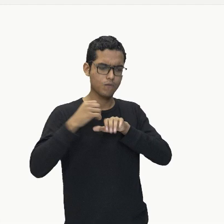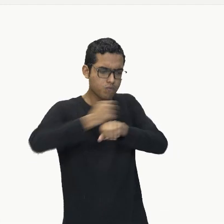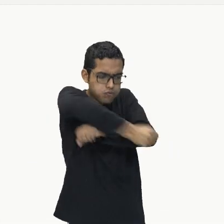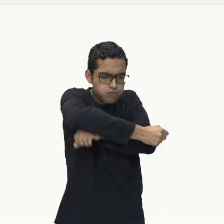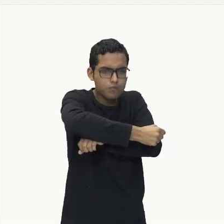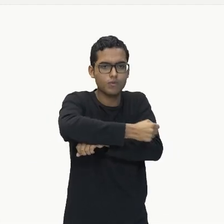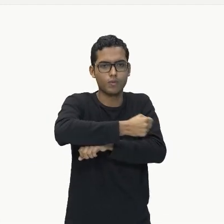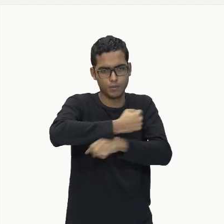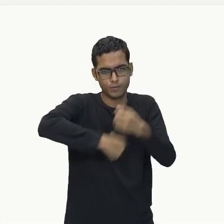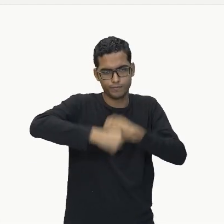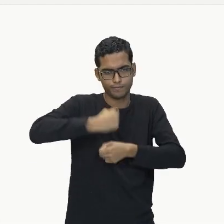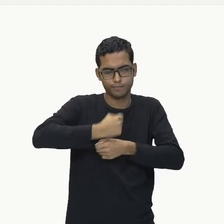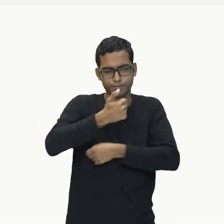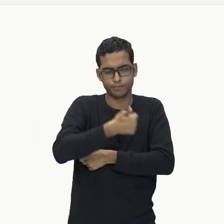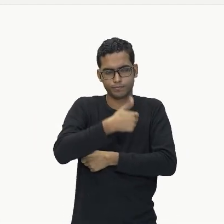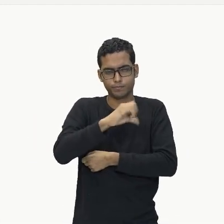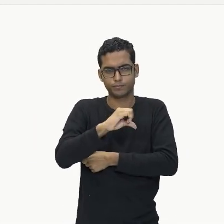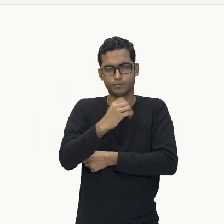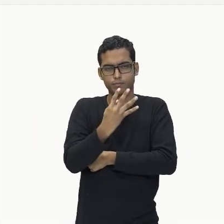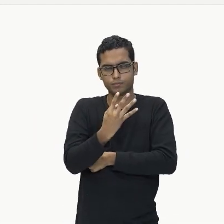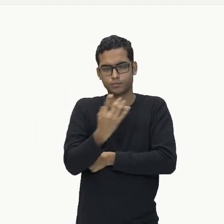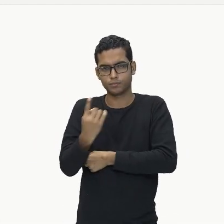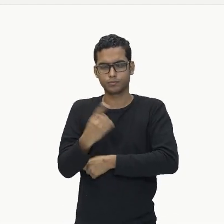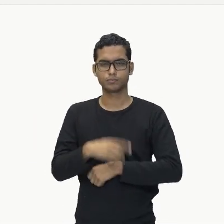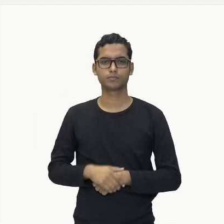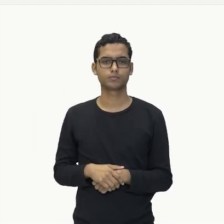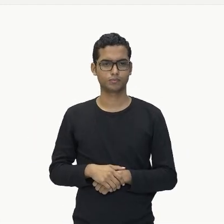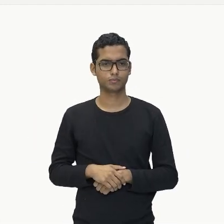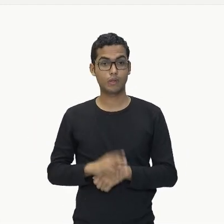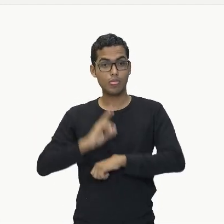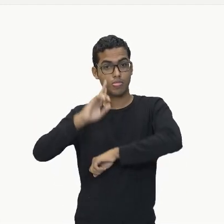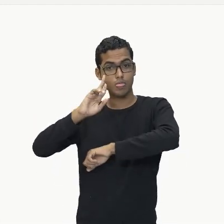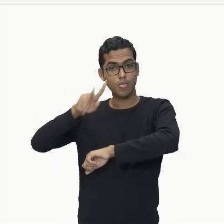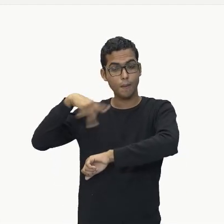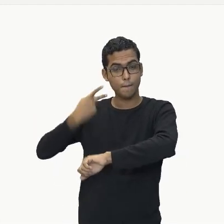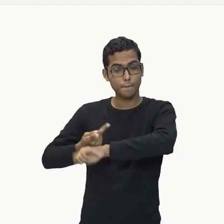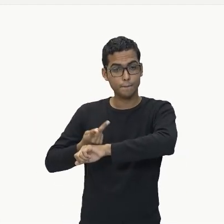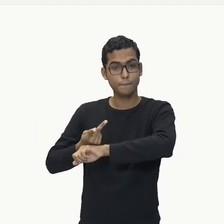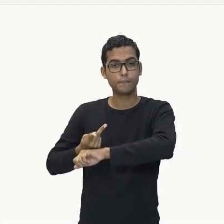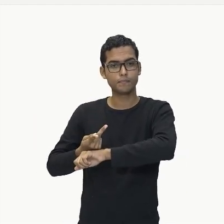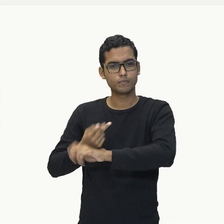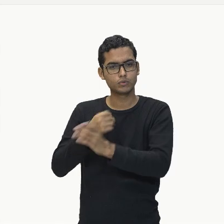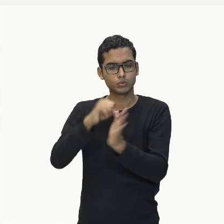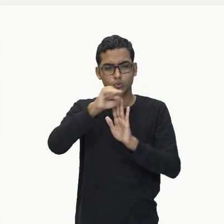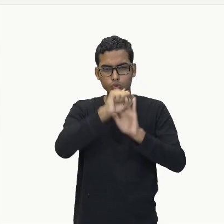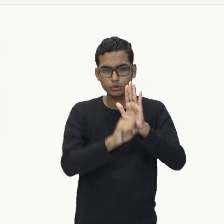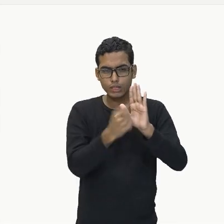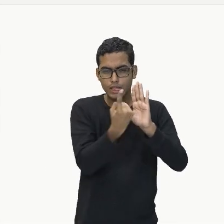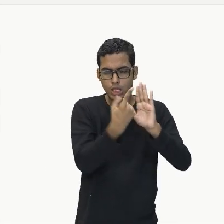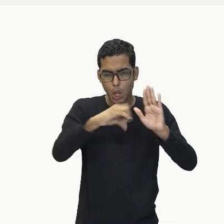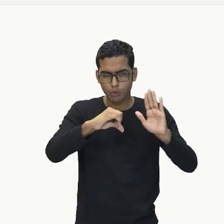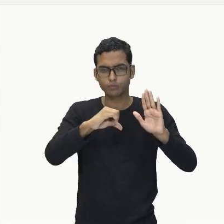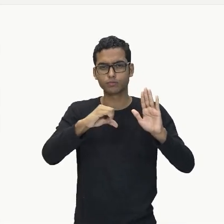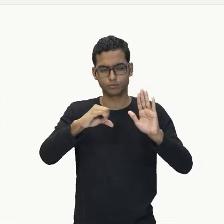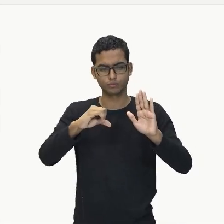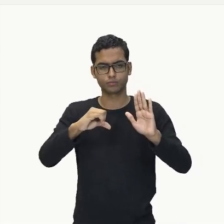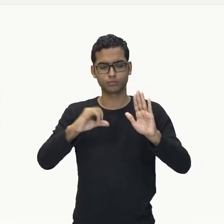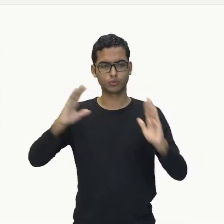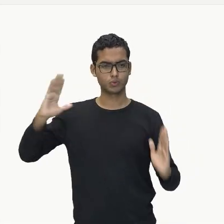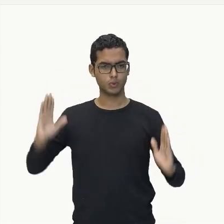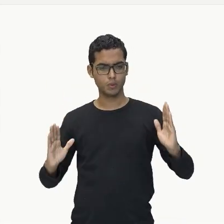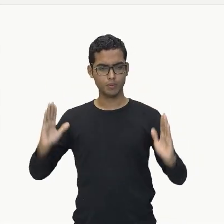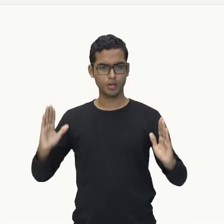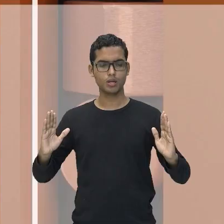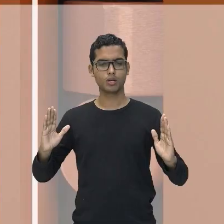vamos nos voltar no tempo um pouquinho, lá para o início do século XIX, na era napoleônica,